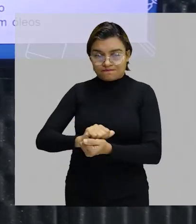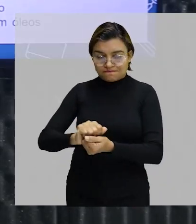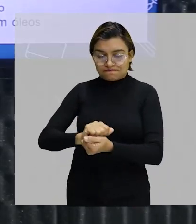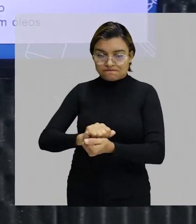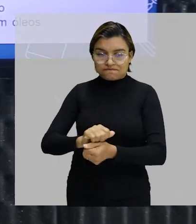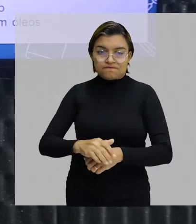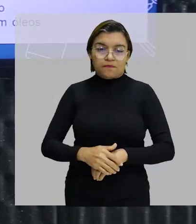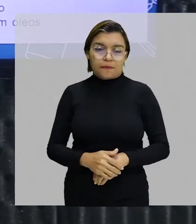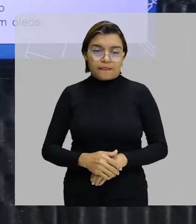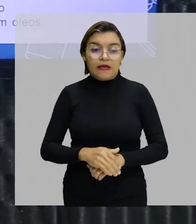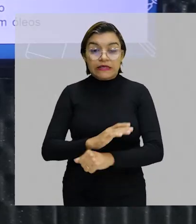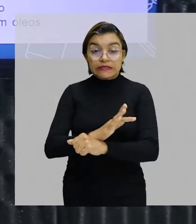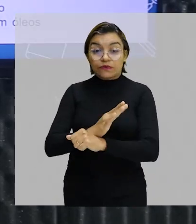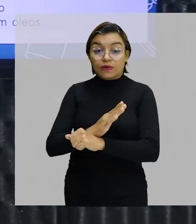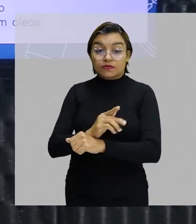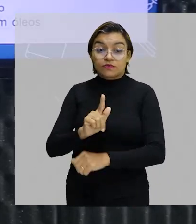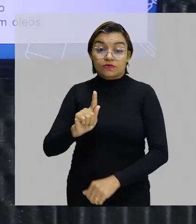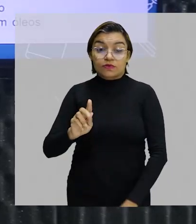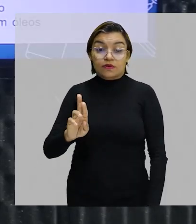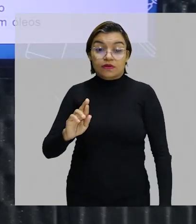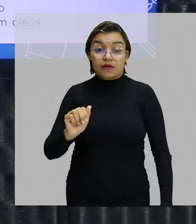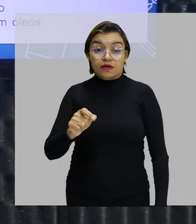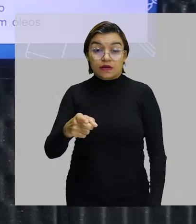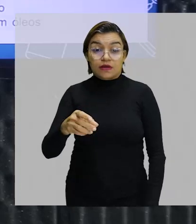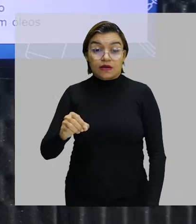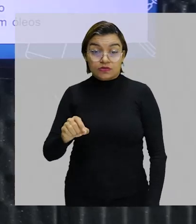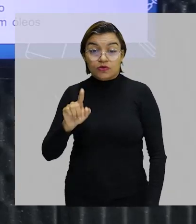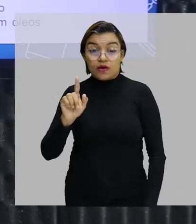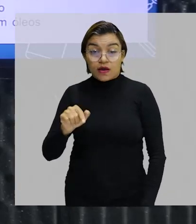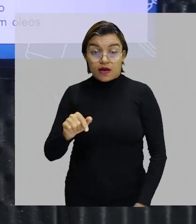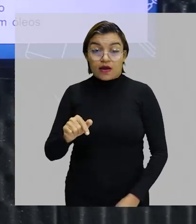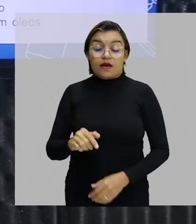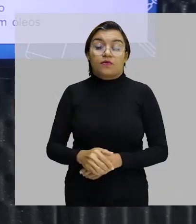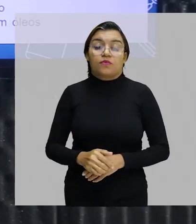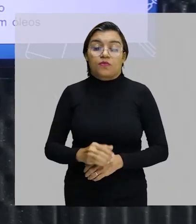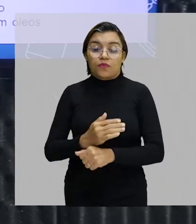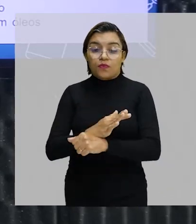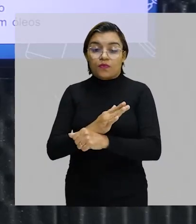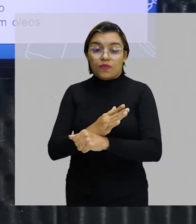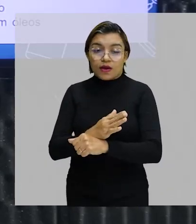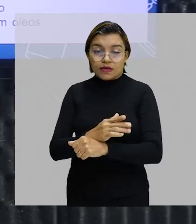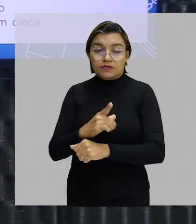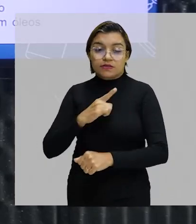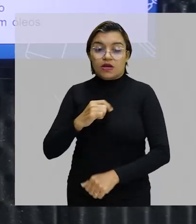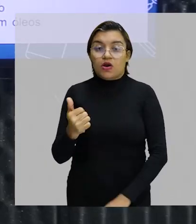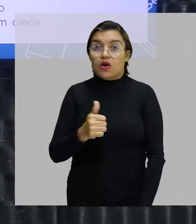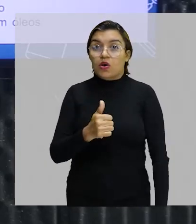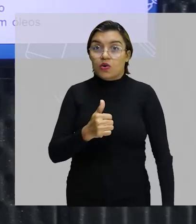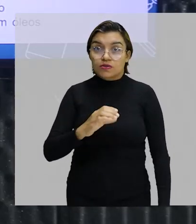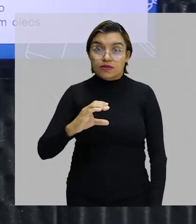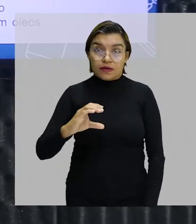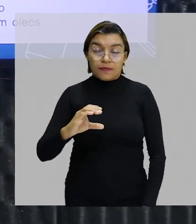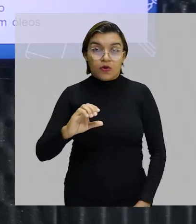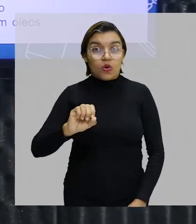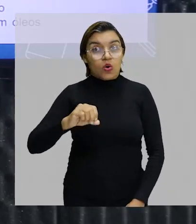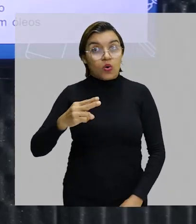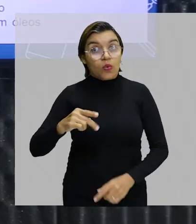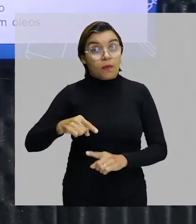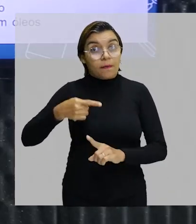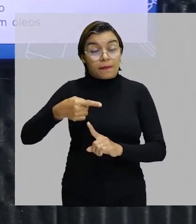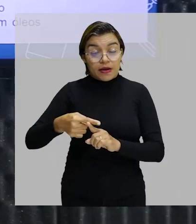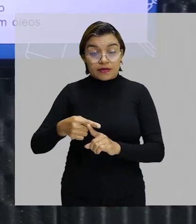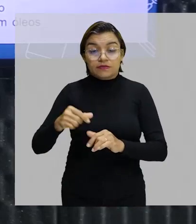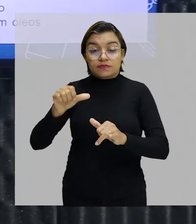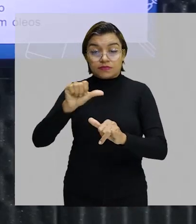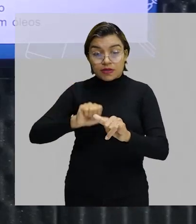certo? Que vai ser um ácido carboxílico com 11 carbonos ou mais, ele vai